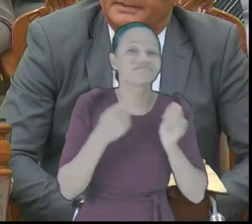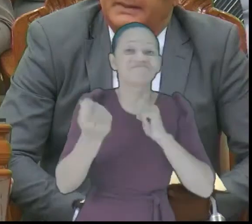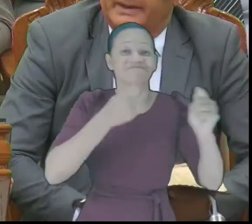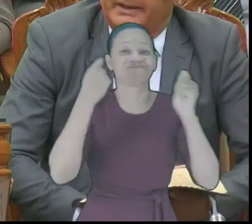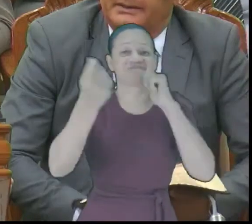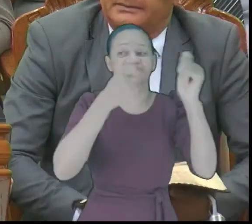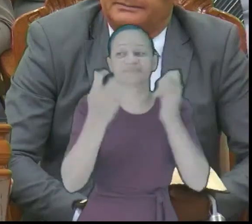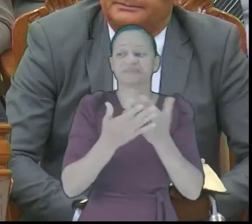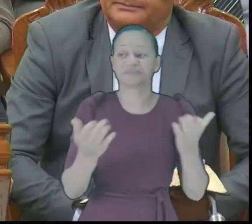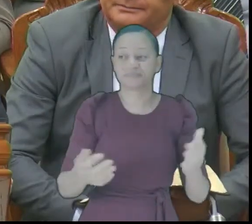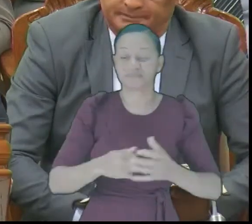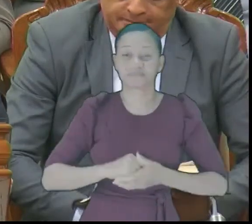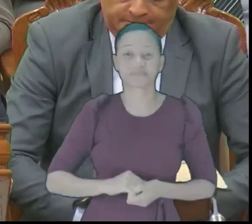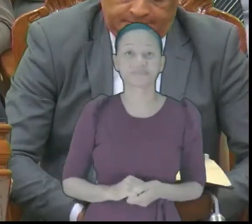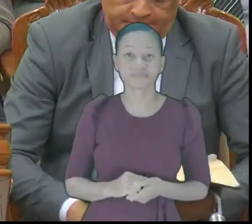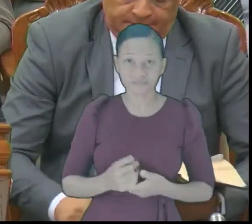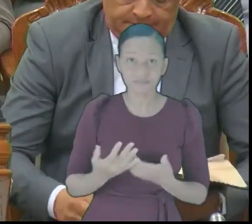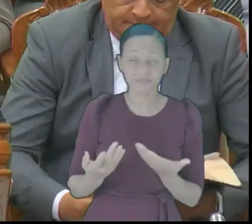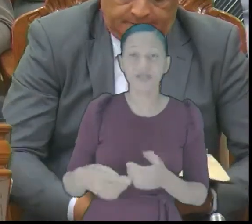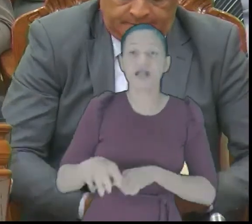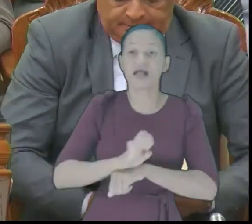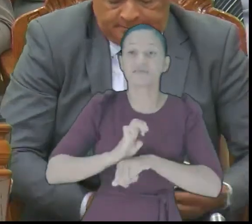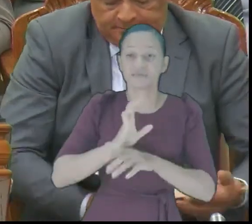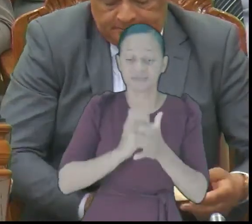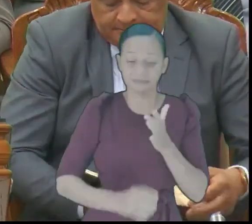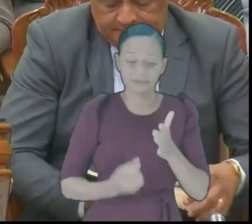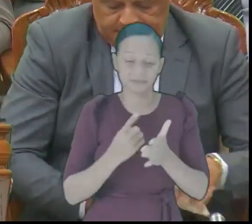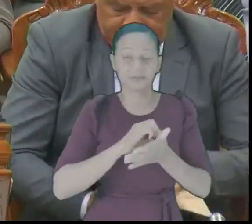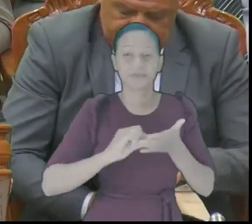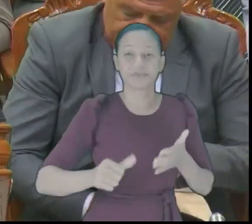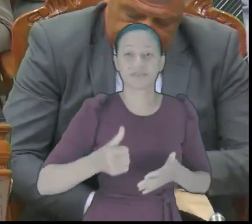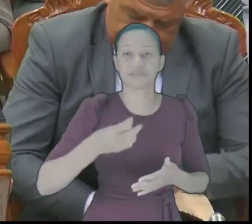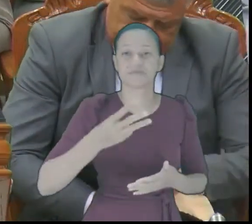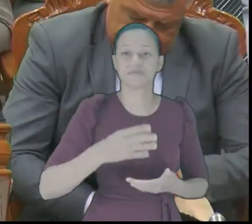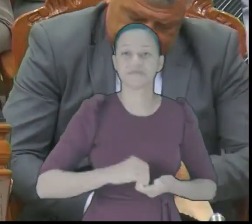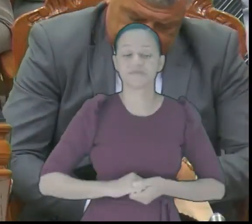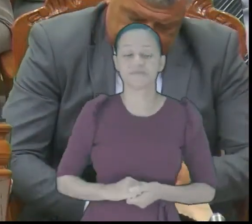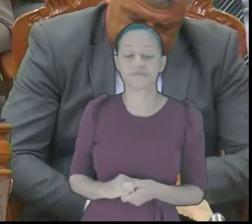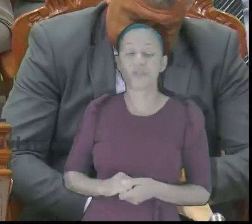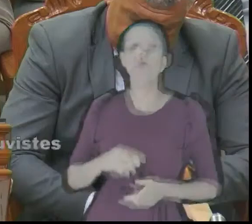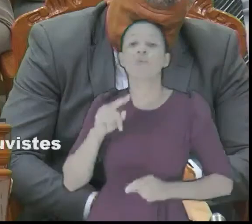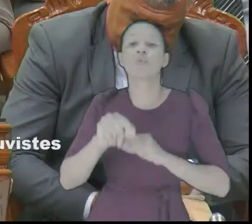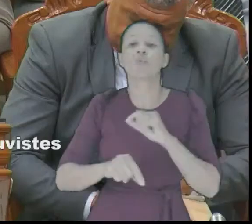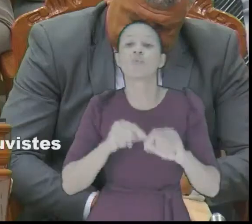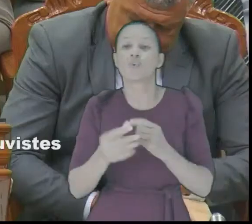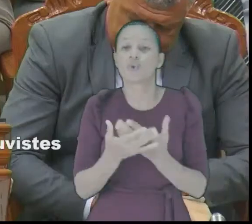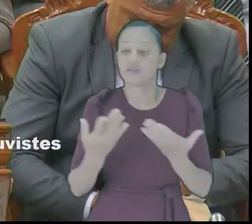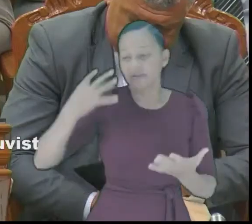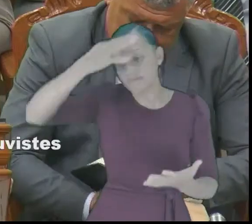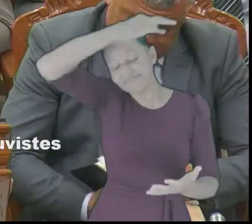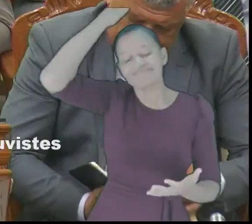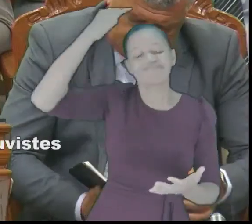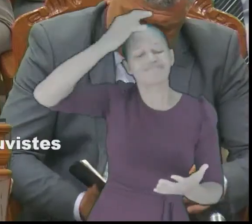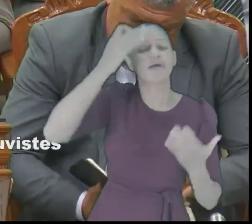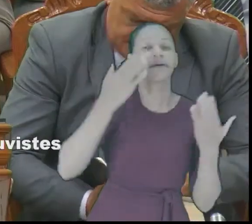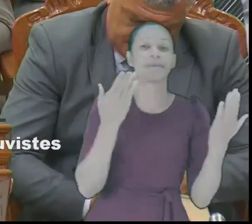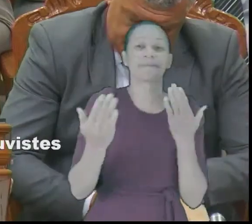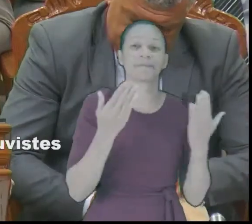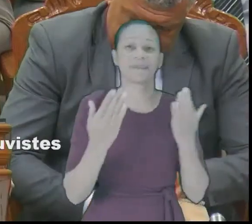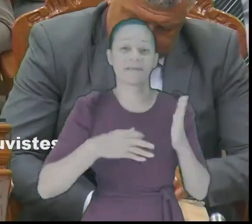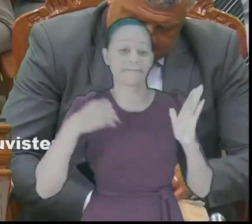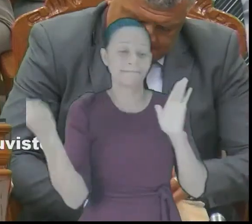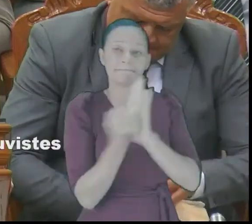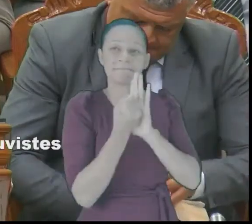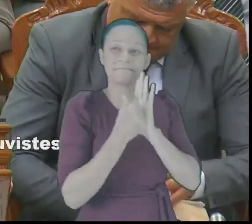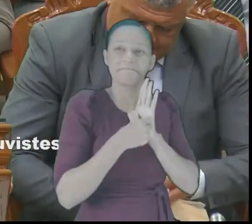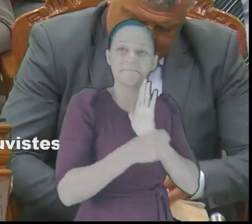Aleluia! Glória. Efésios 1:13. Efésios 1:13. O que é que o Espírito Santo é comparado com o selo?